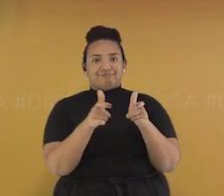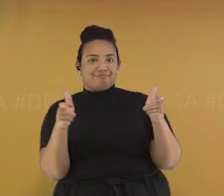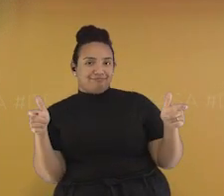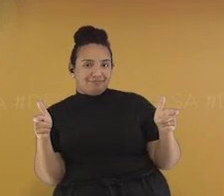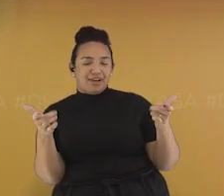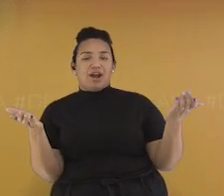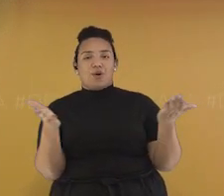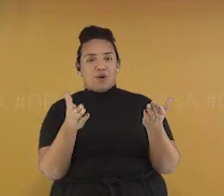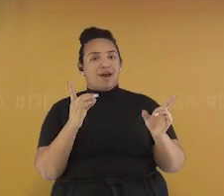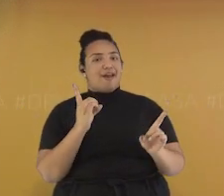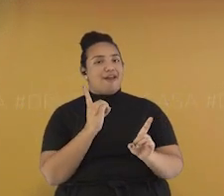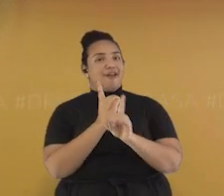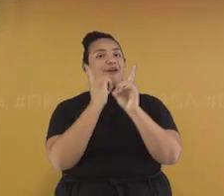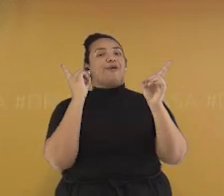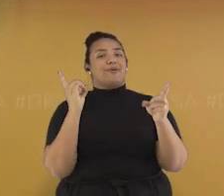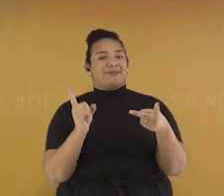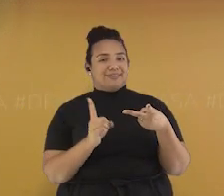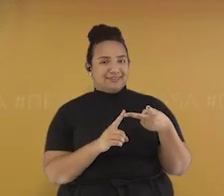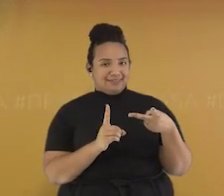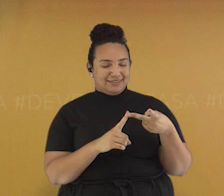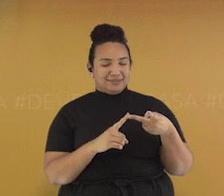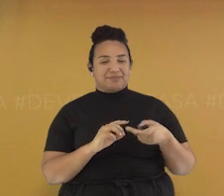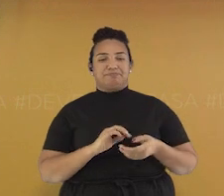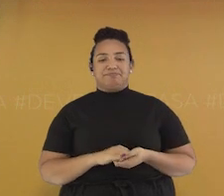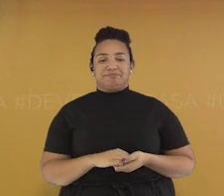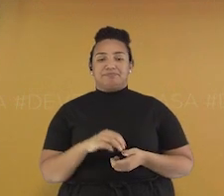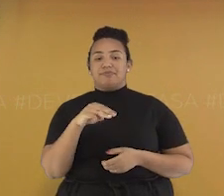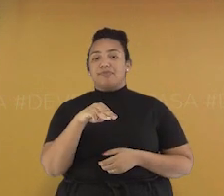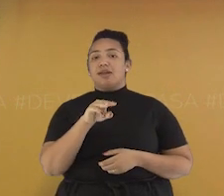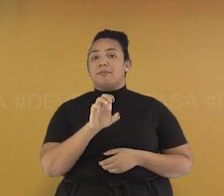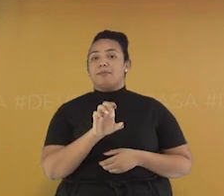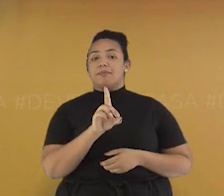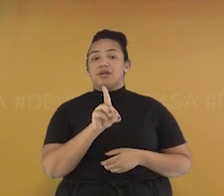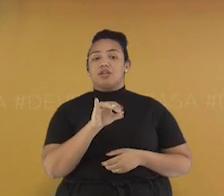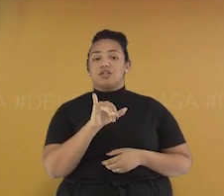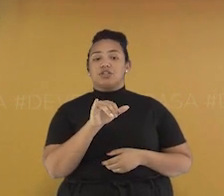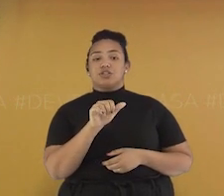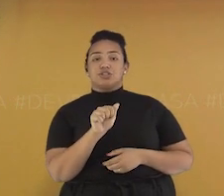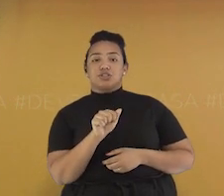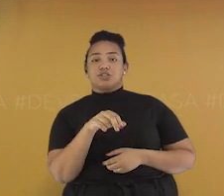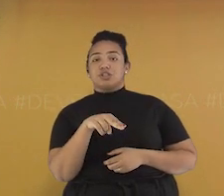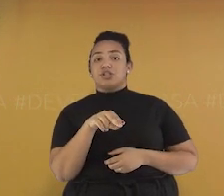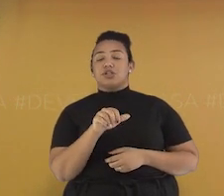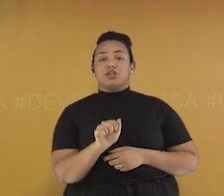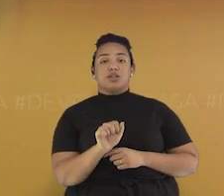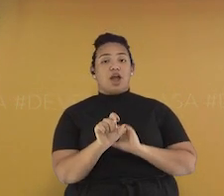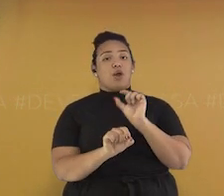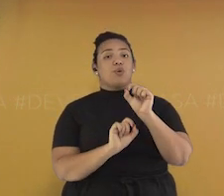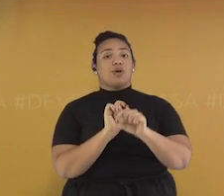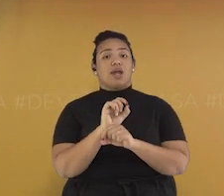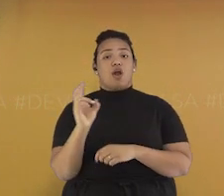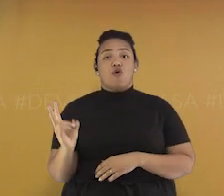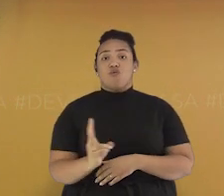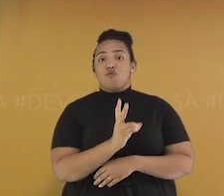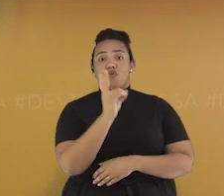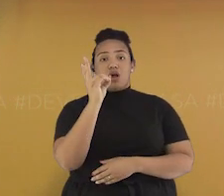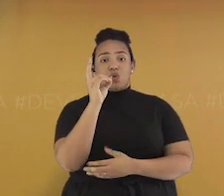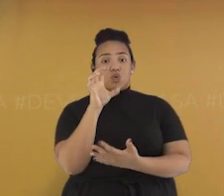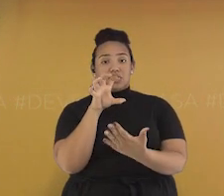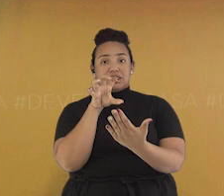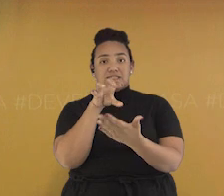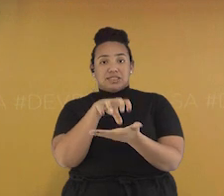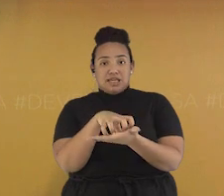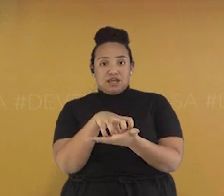crescente, vamos conseguir encontrar a mediana. A mediana vai ser exatamente o valor que estiver